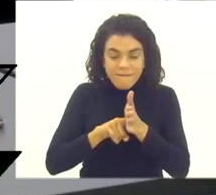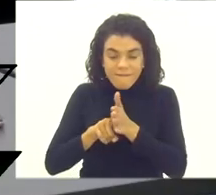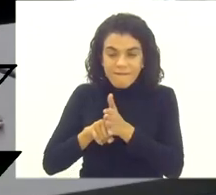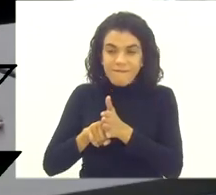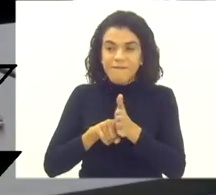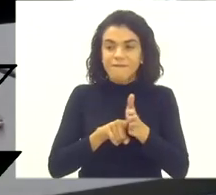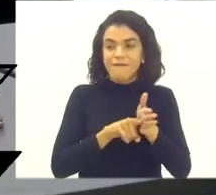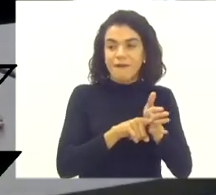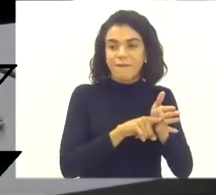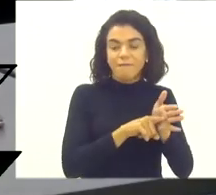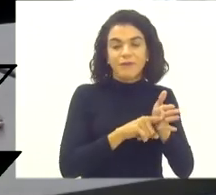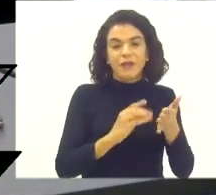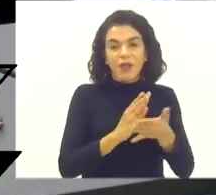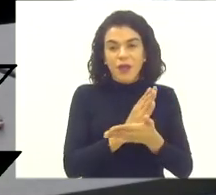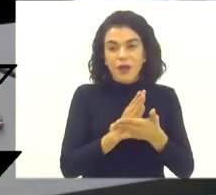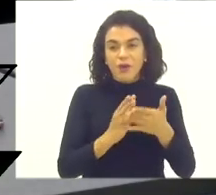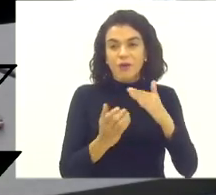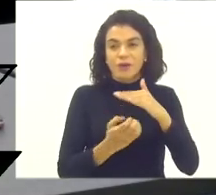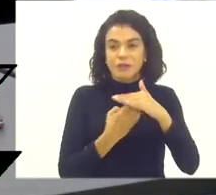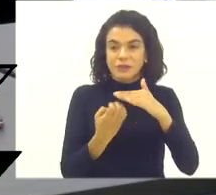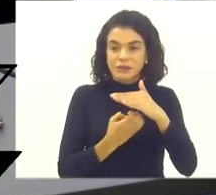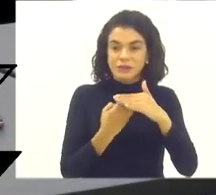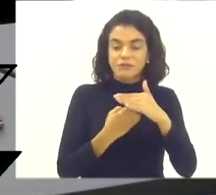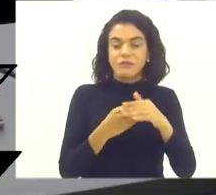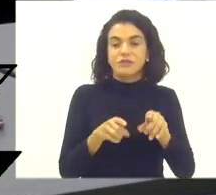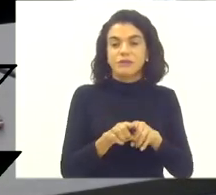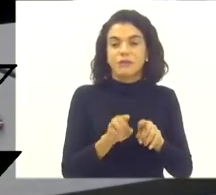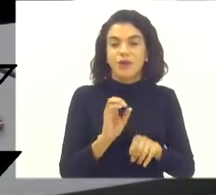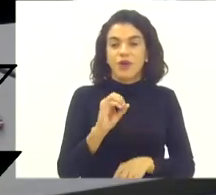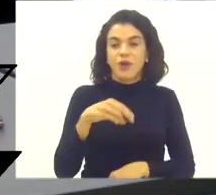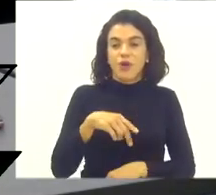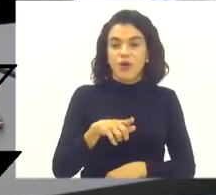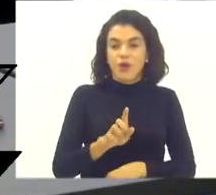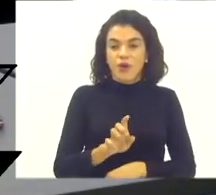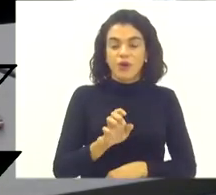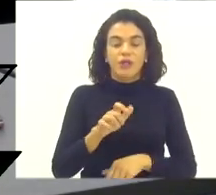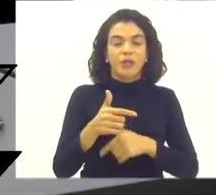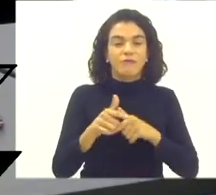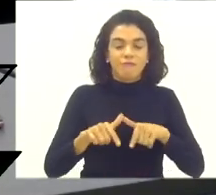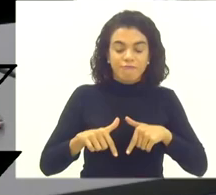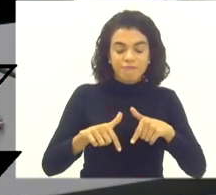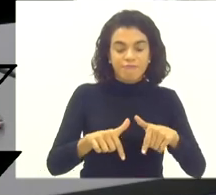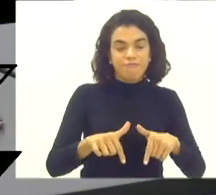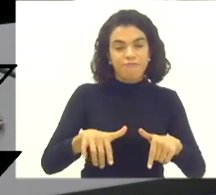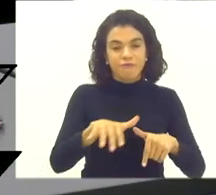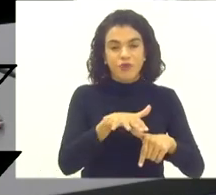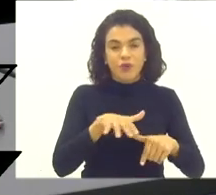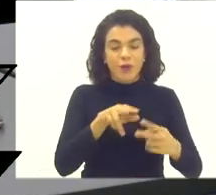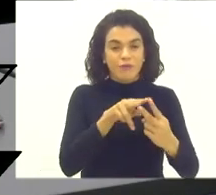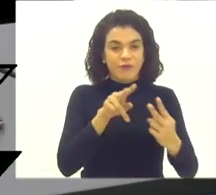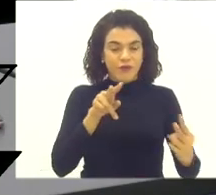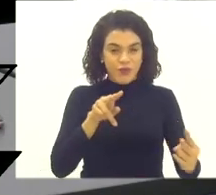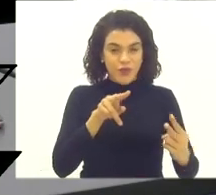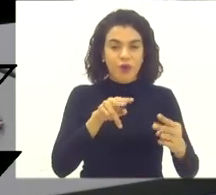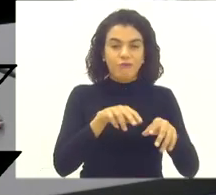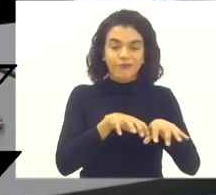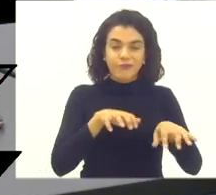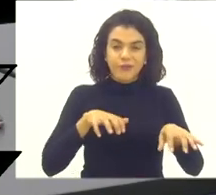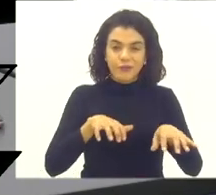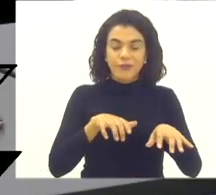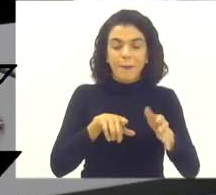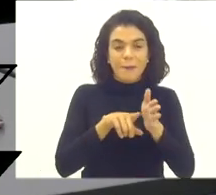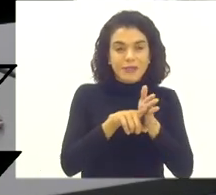algumas empresas longas que atuam no âmbito da tecnologia vem debatendo e pesquisando